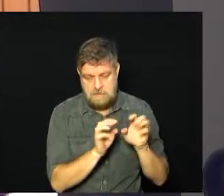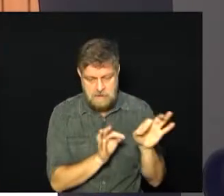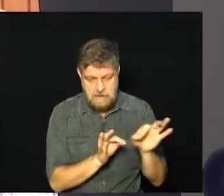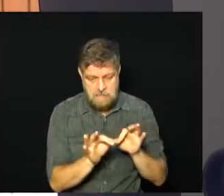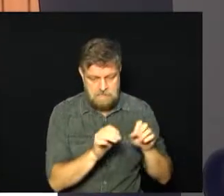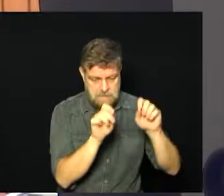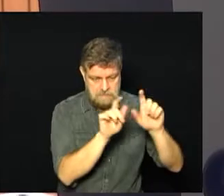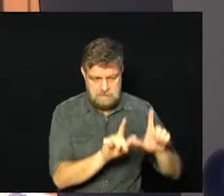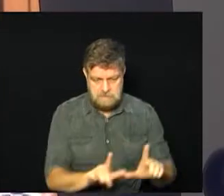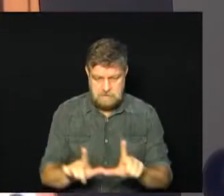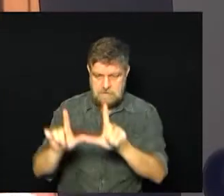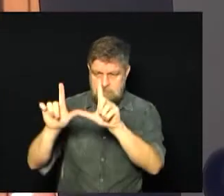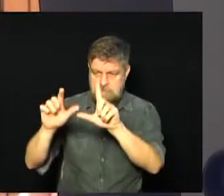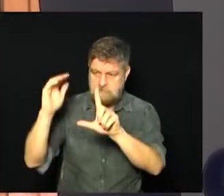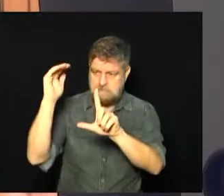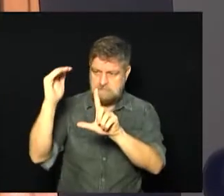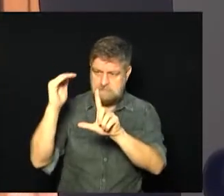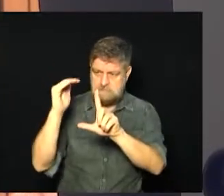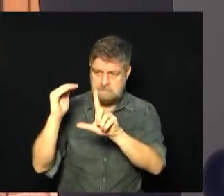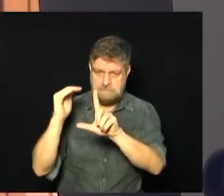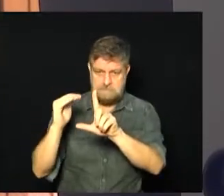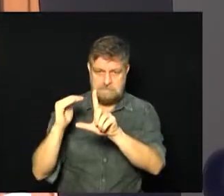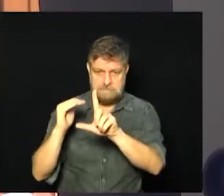aqui para os senhores.